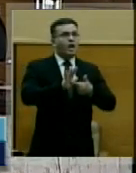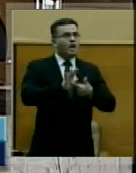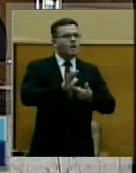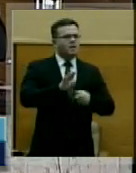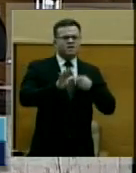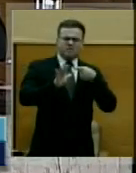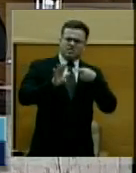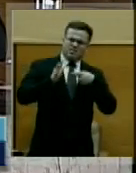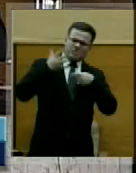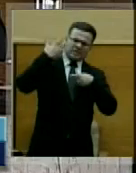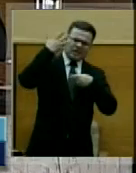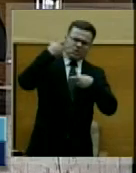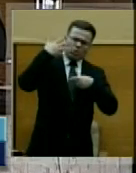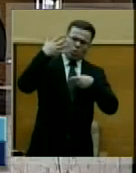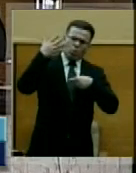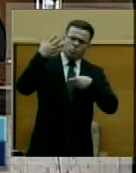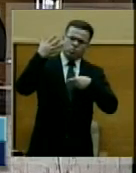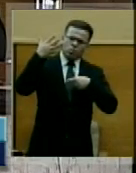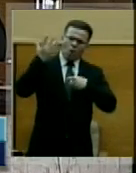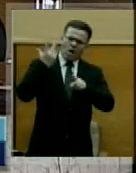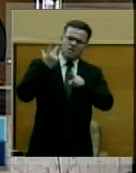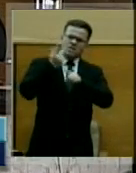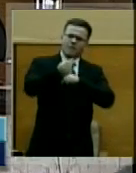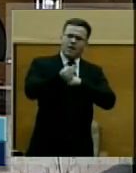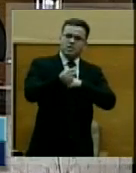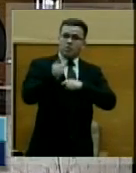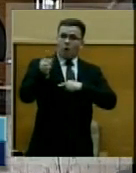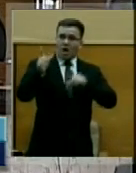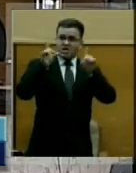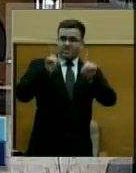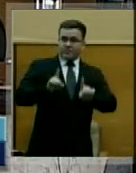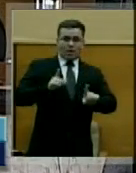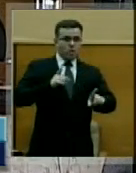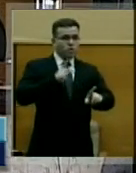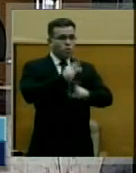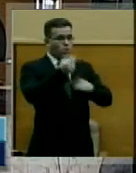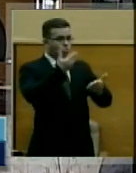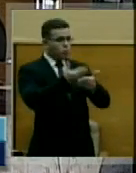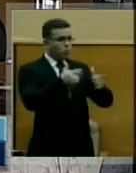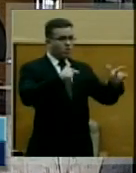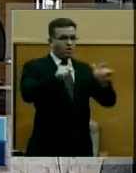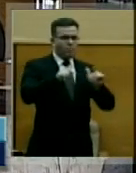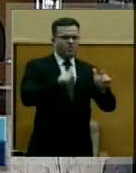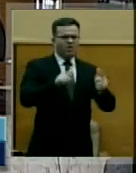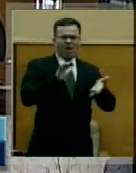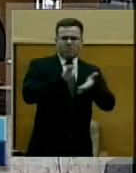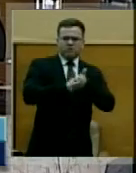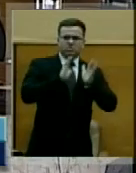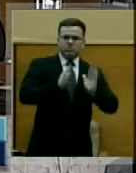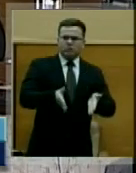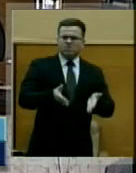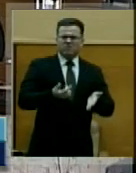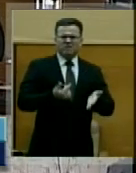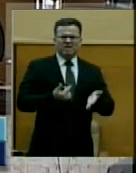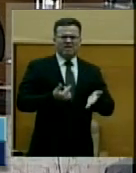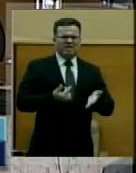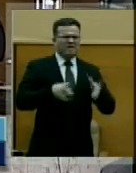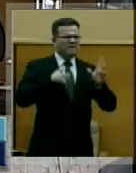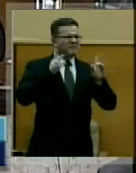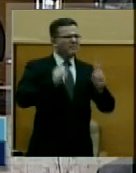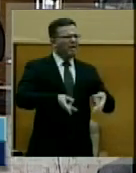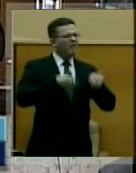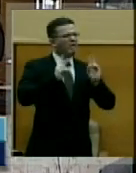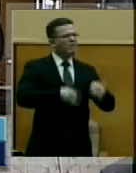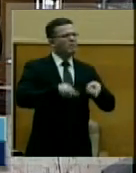superação. Fulano superou sua deficiência e hoje estuda, trabalha, se casou, etc. Ou apesar de